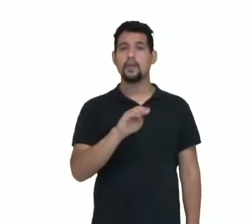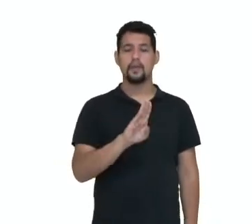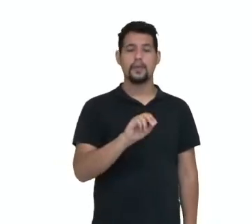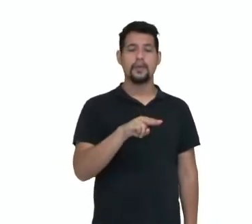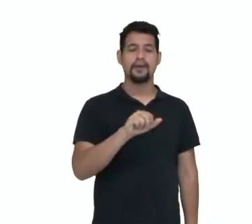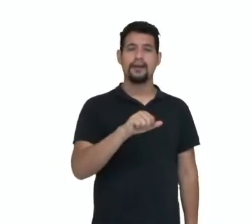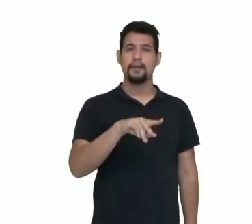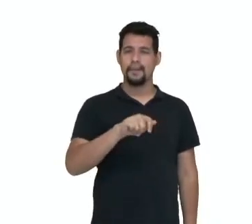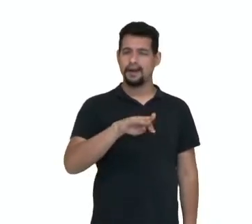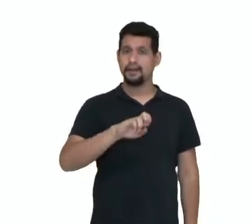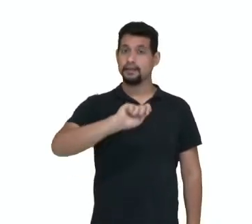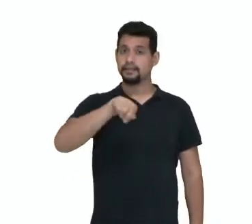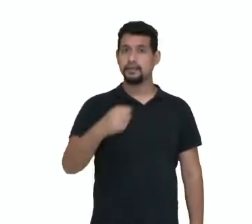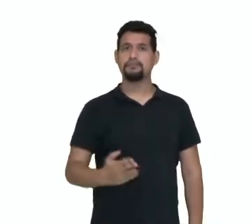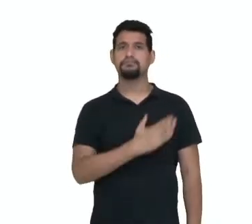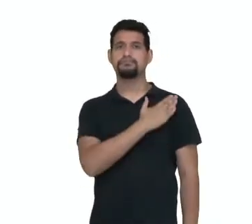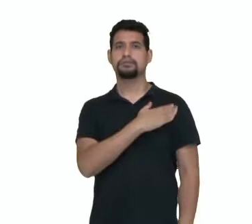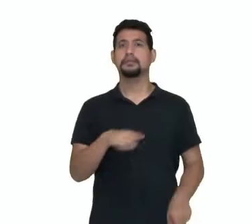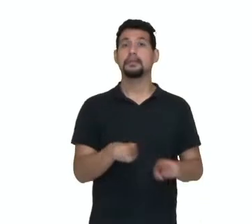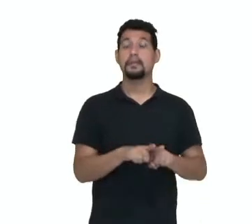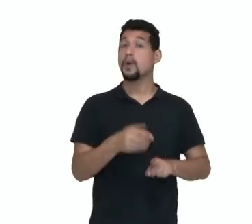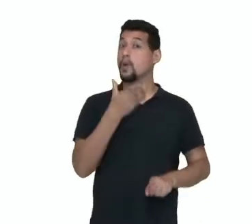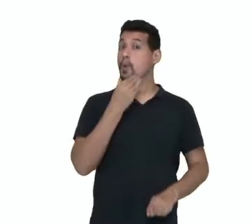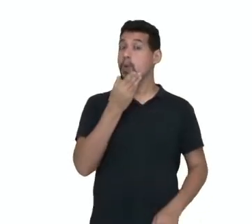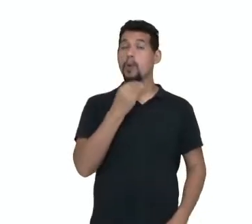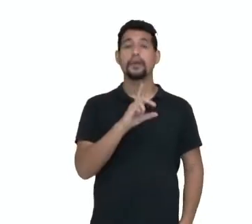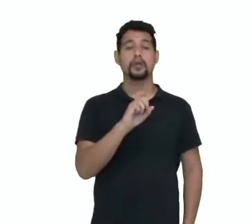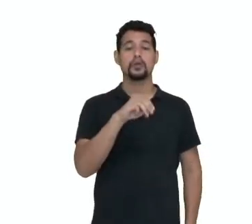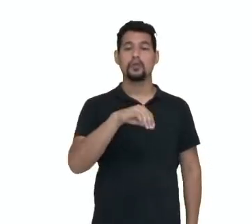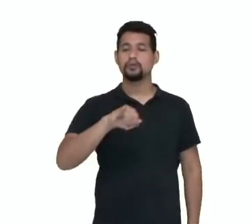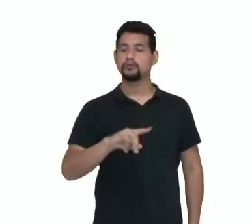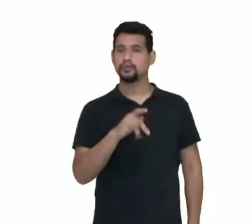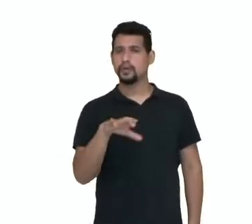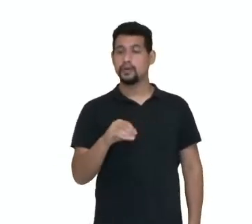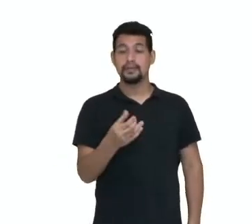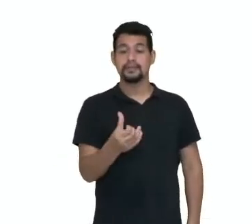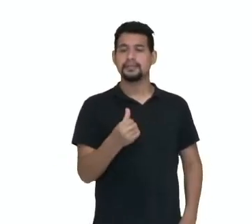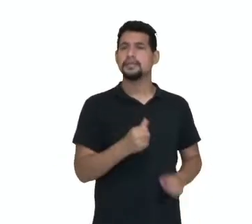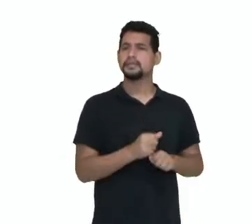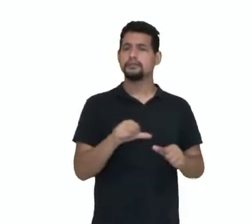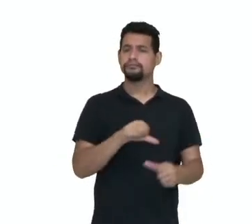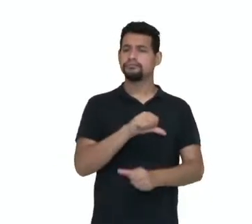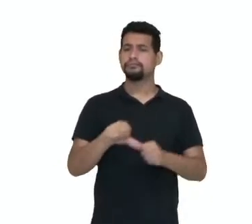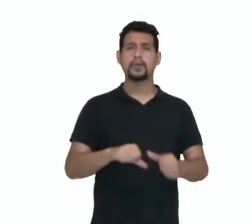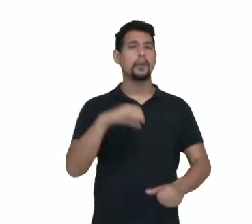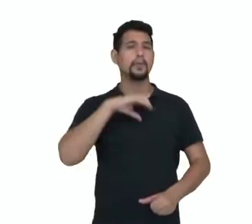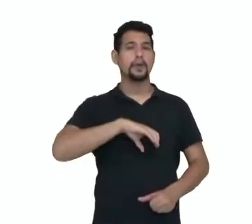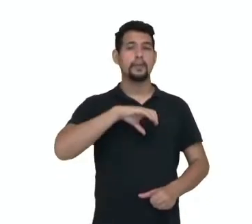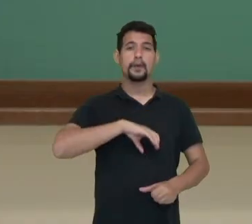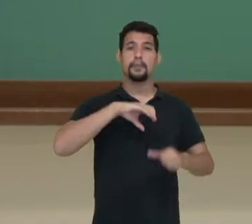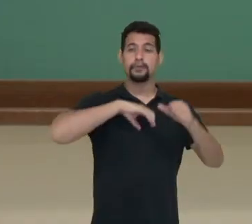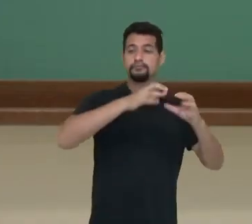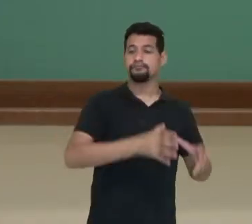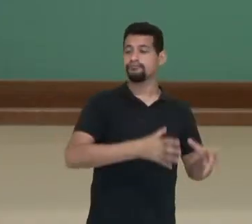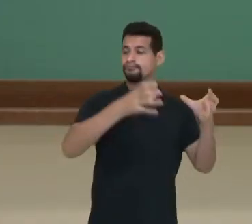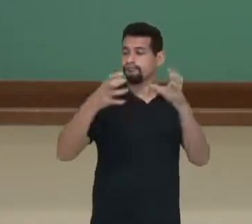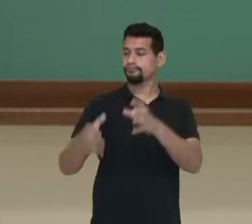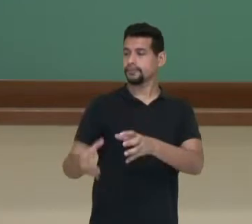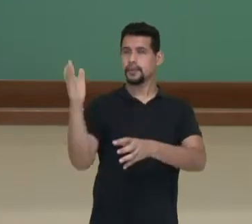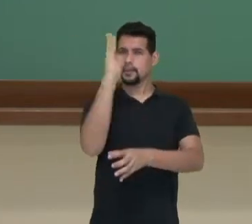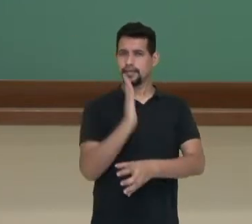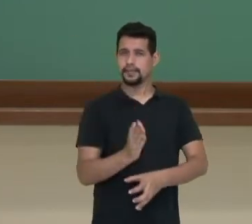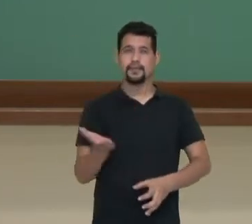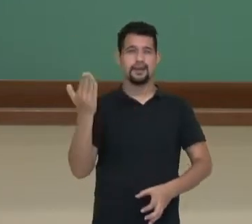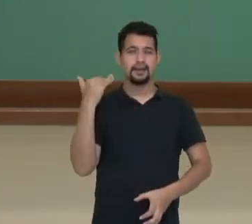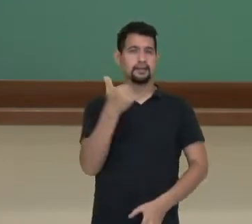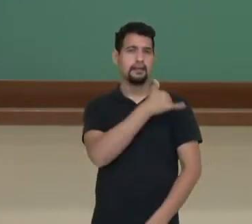Dom João VI ele decide transferir a corte portuguesa para o Brasil. Então, a cidade do Rio de Janeiro, que era a